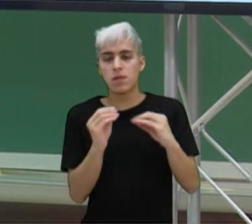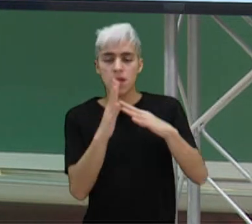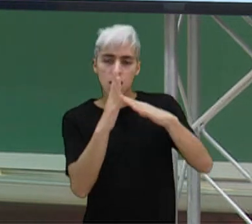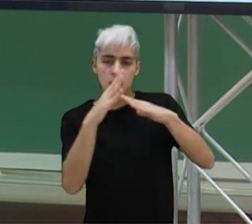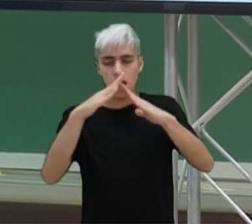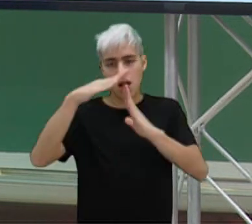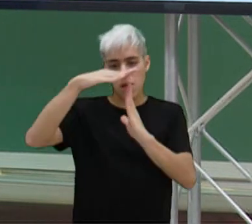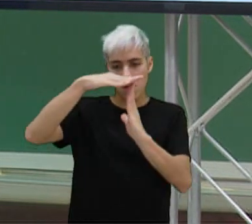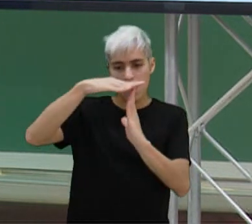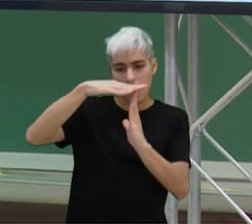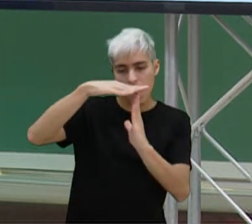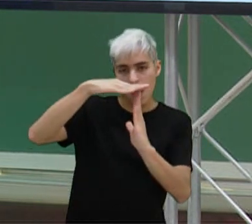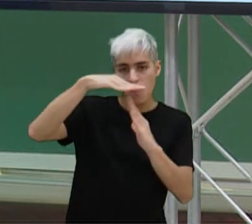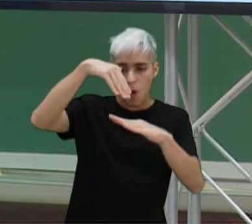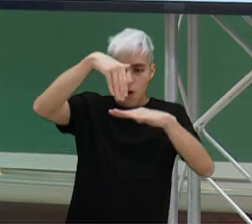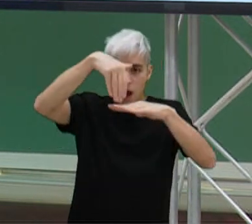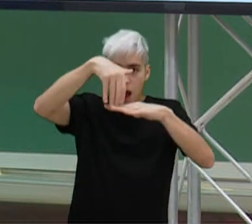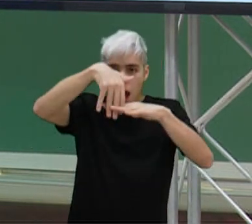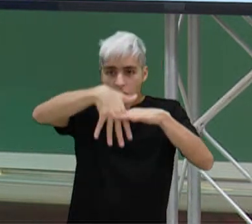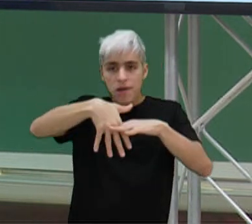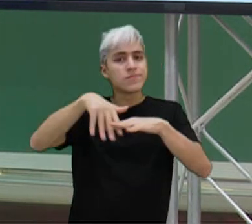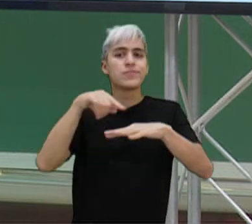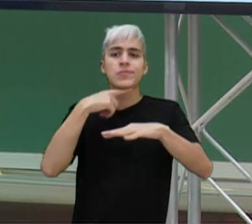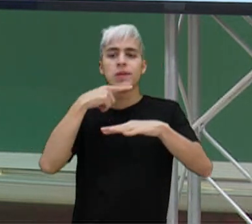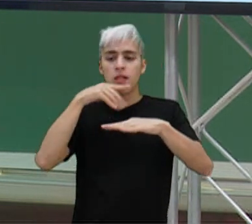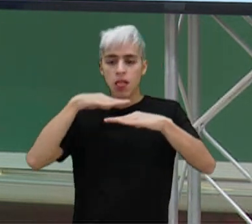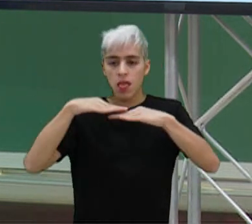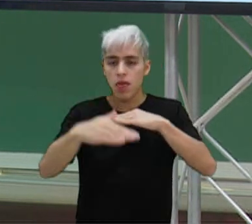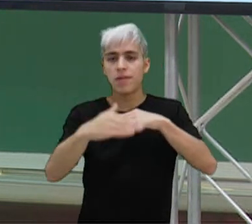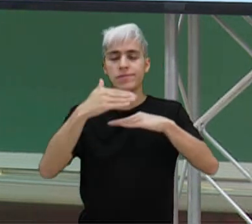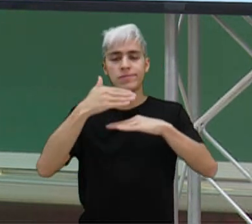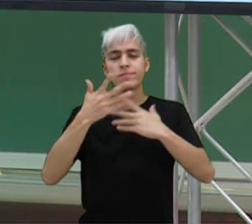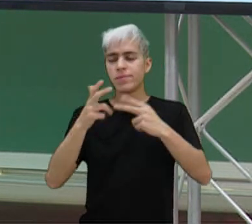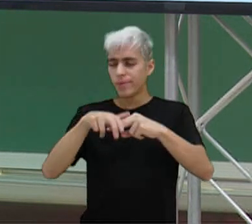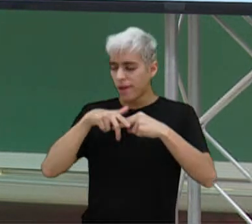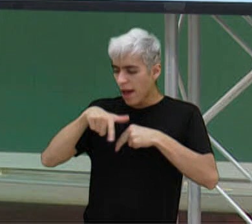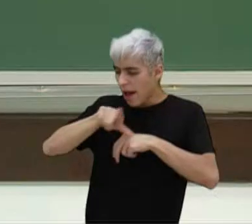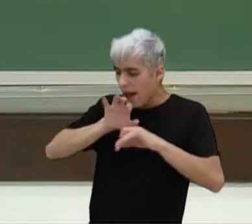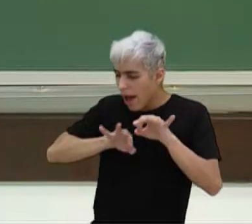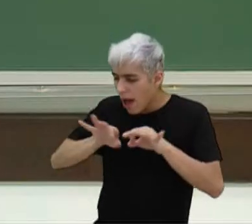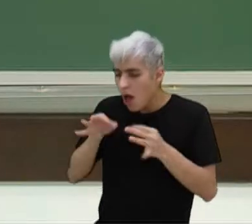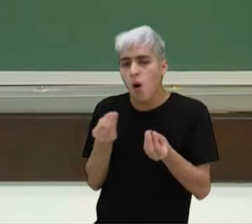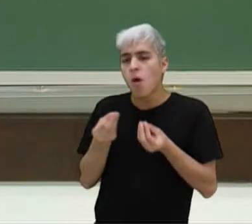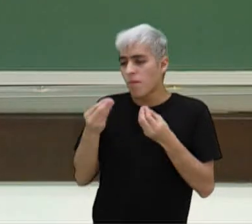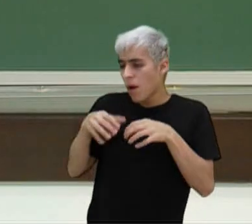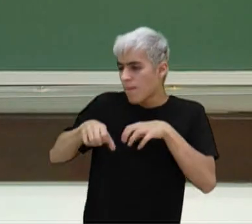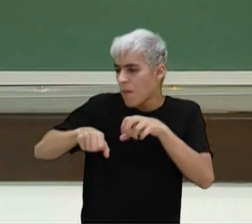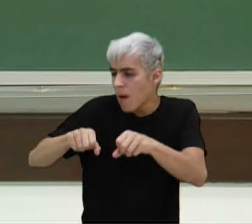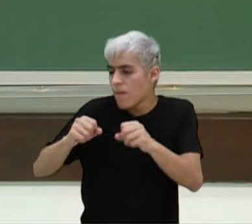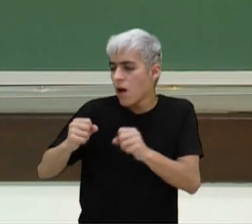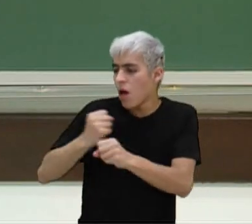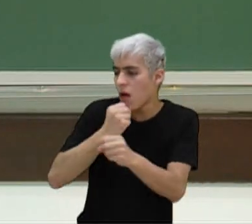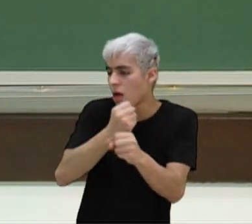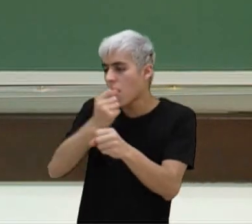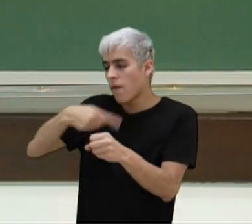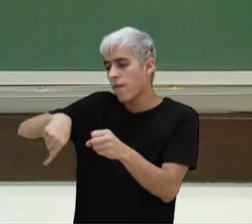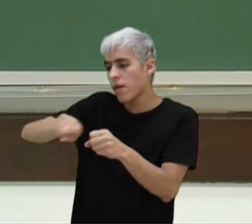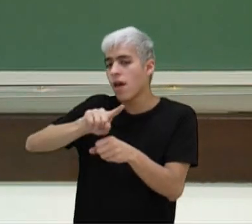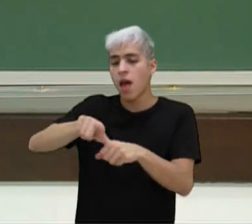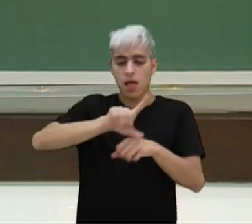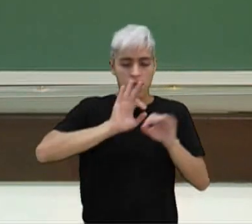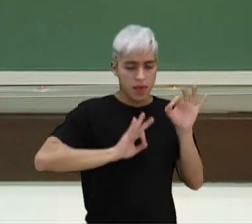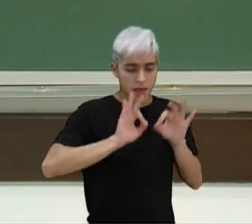essa ocupação, ela deve ser planejada, né, dessa ocupação do solo, para evitar esses